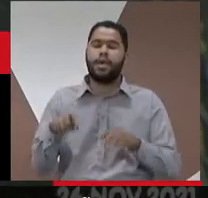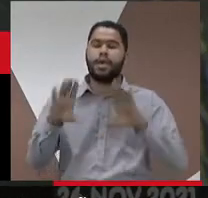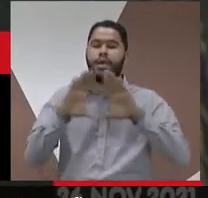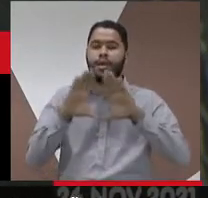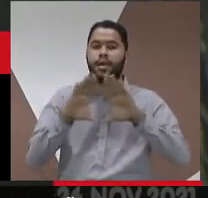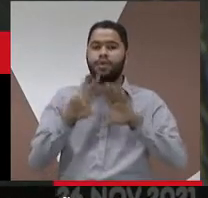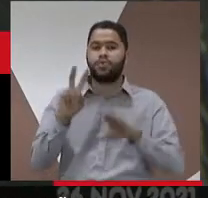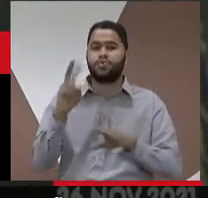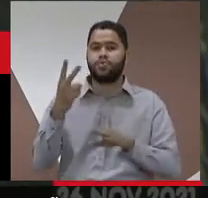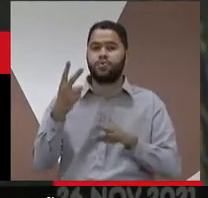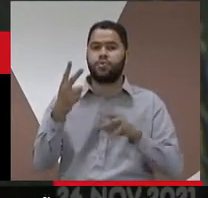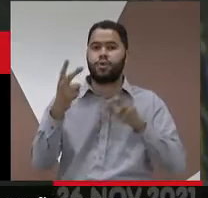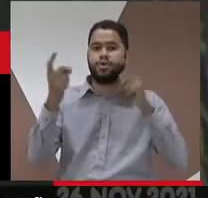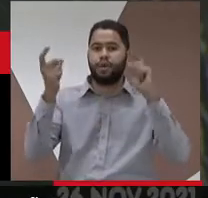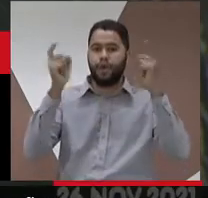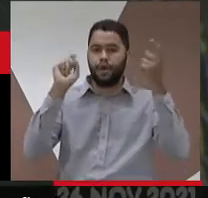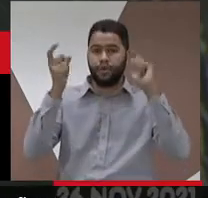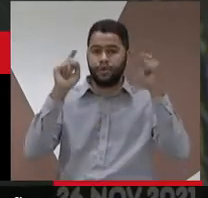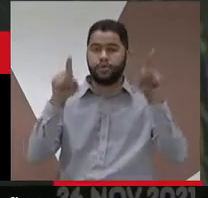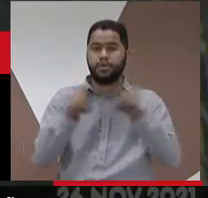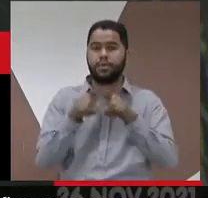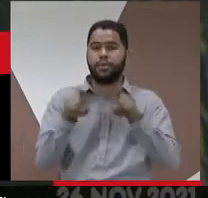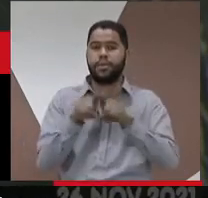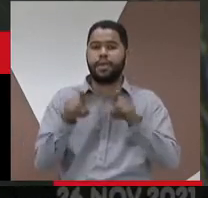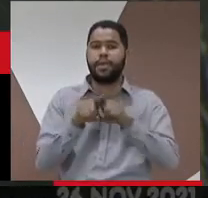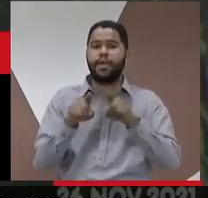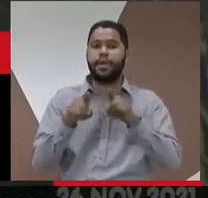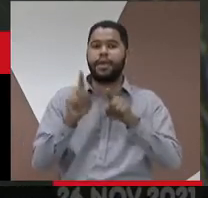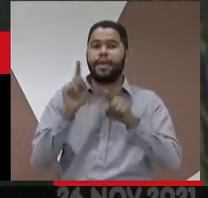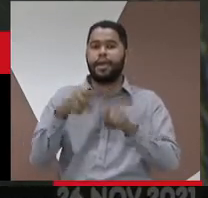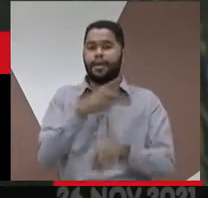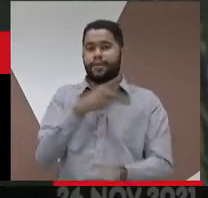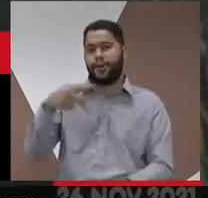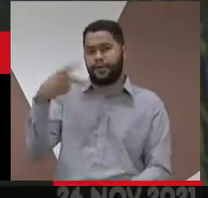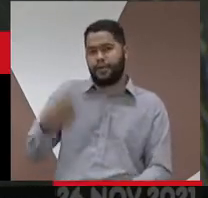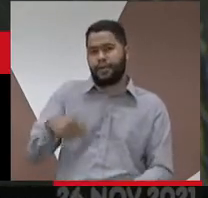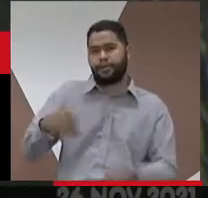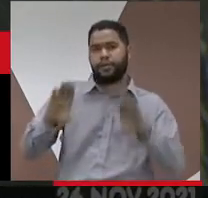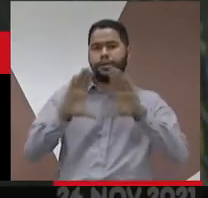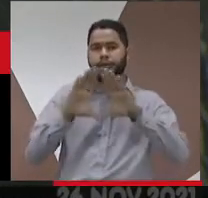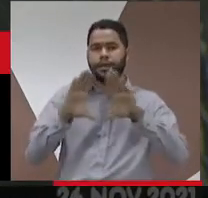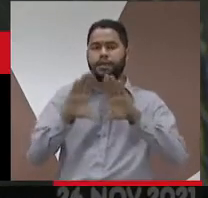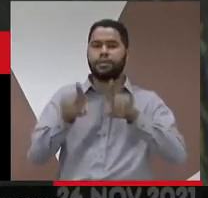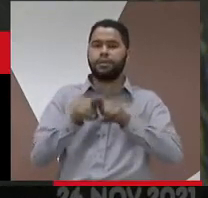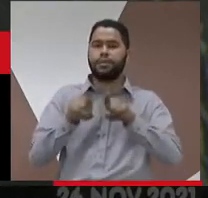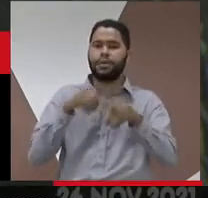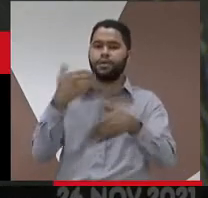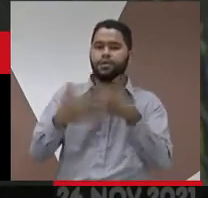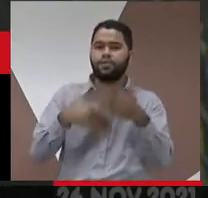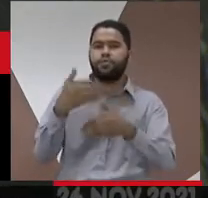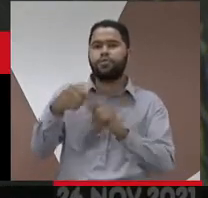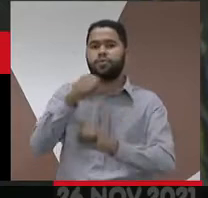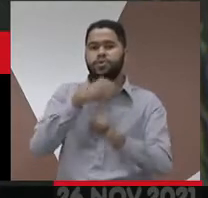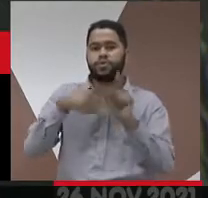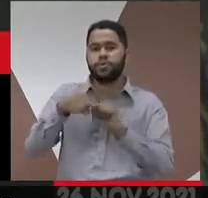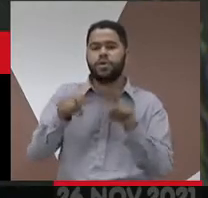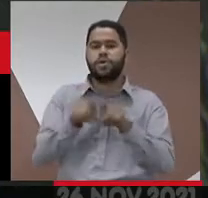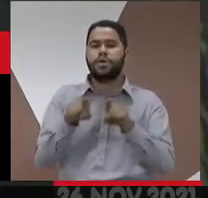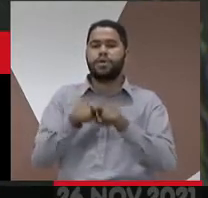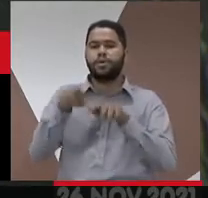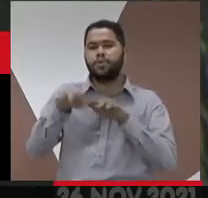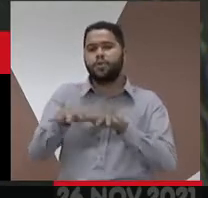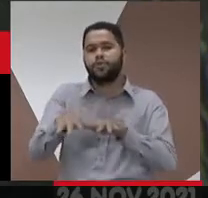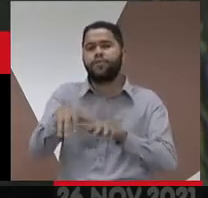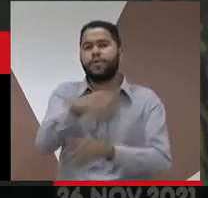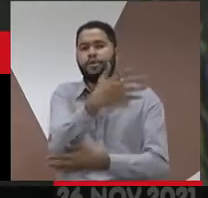duas audiências e também uma reunião com o presidente da Casa, onde os movimentos sociais, os movimentos